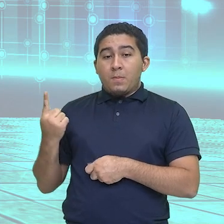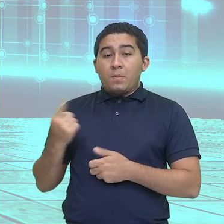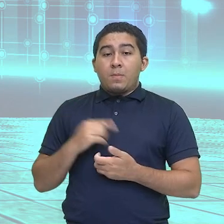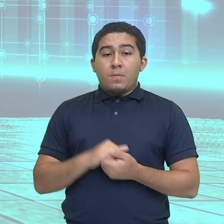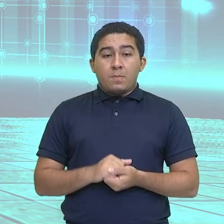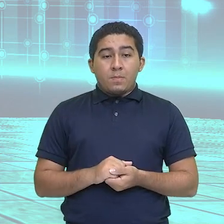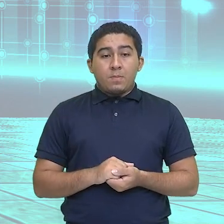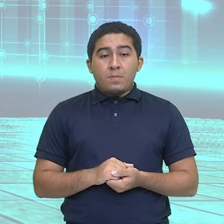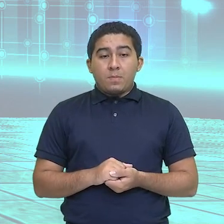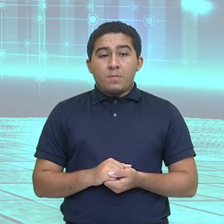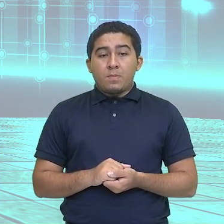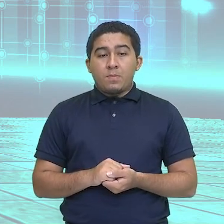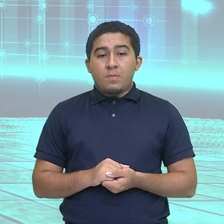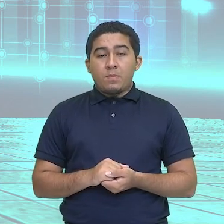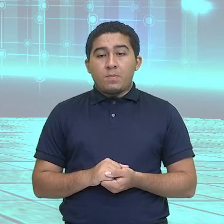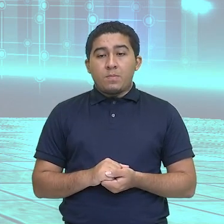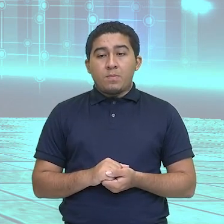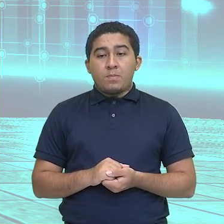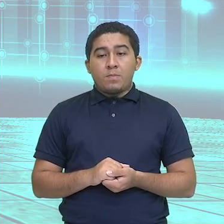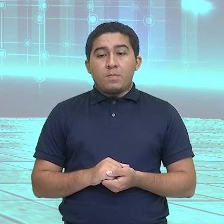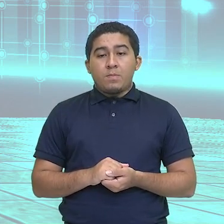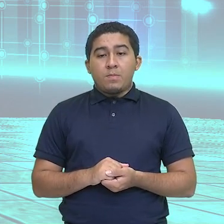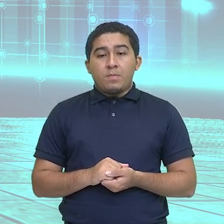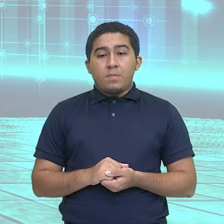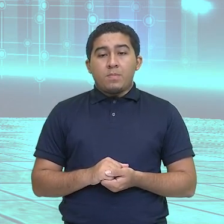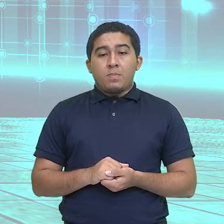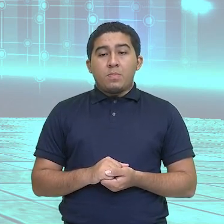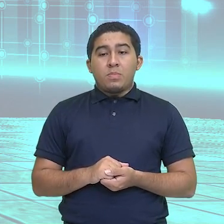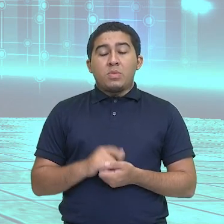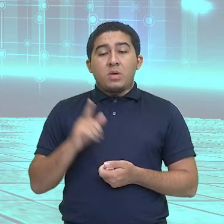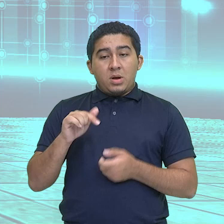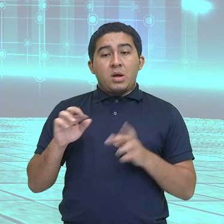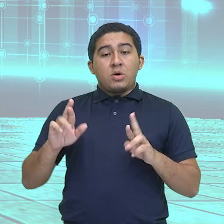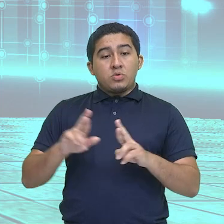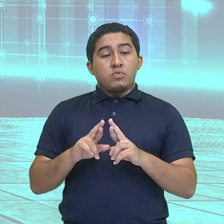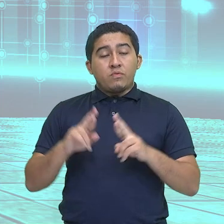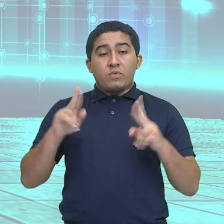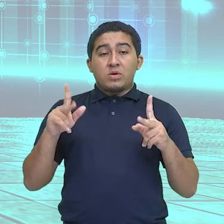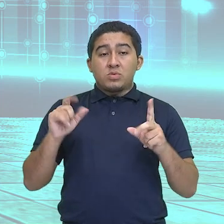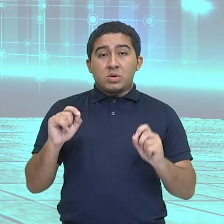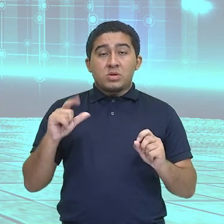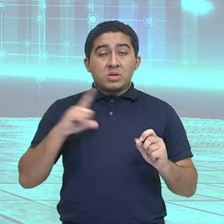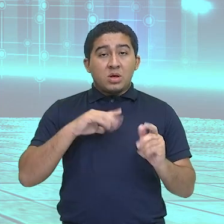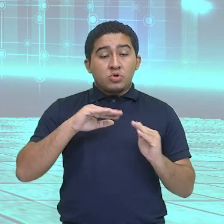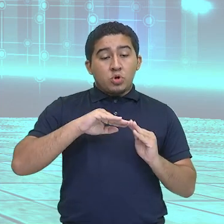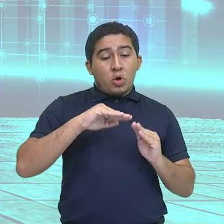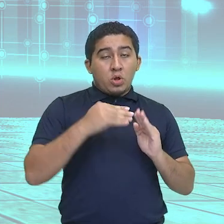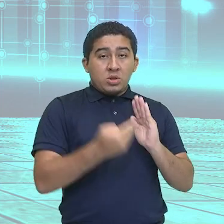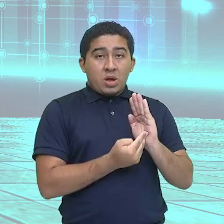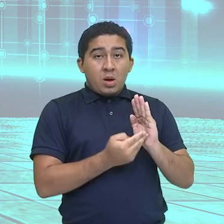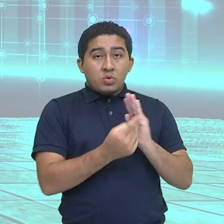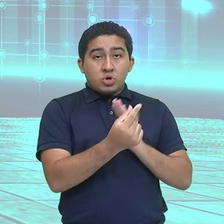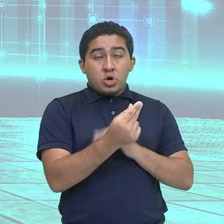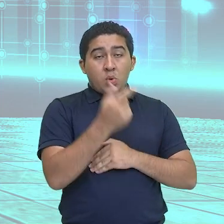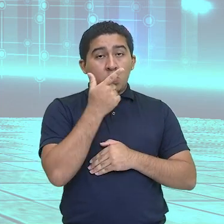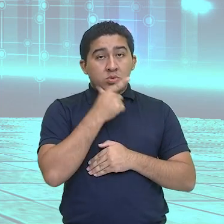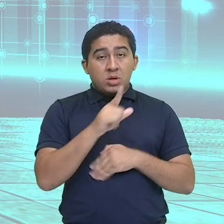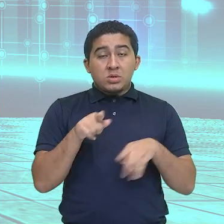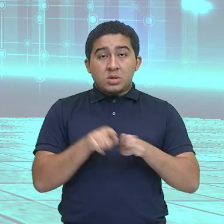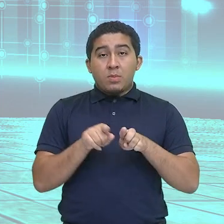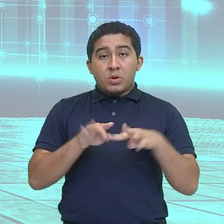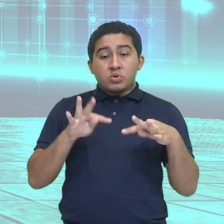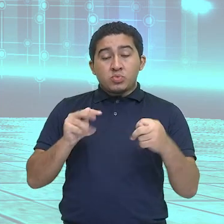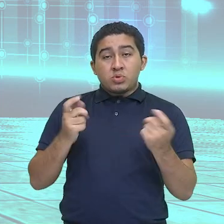O lucro, ele é a diferença entre a receita total da empresa e todos os custos, tá? Então, para